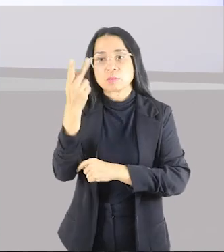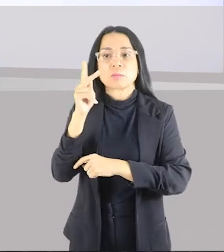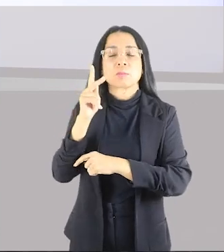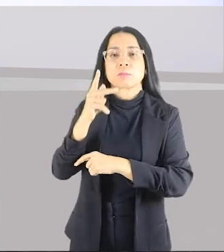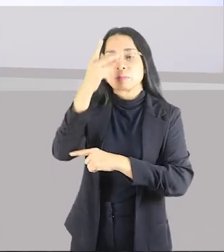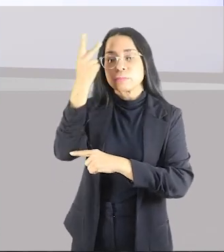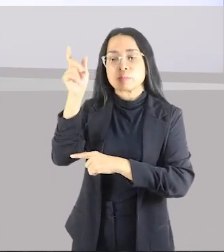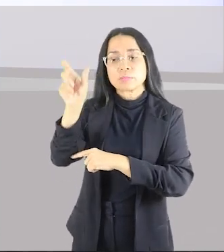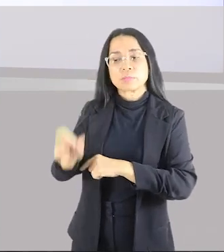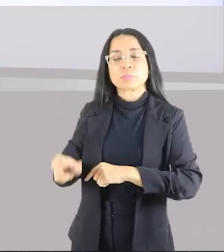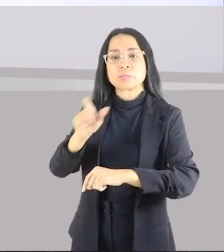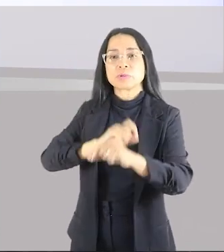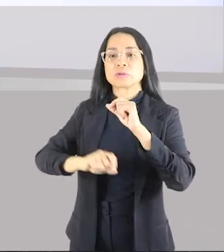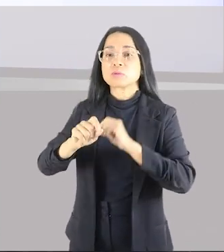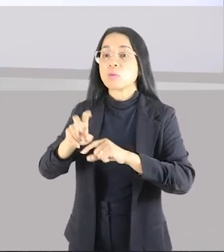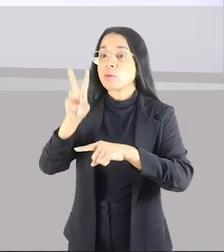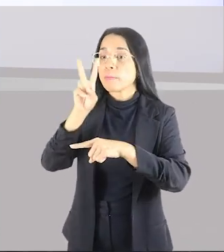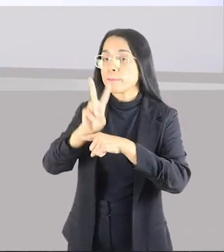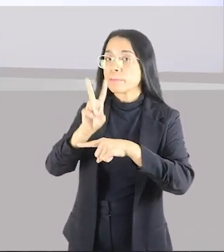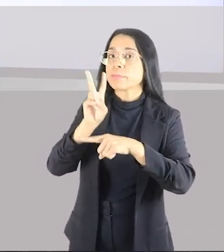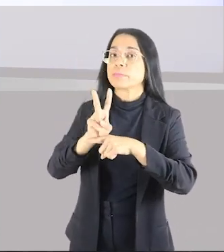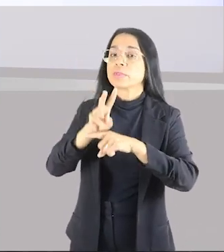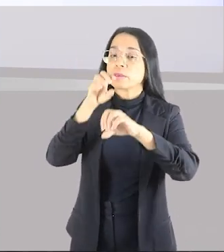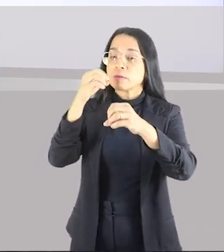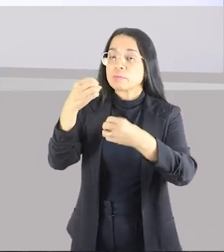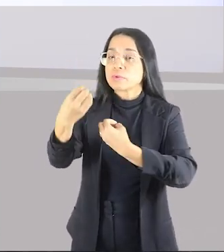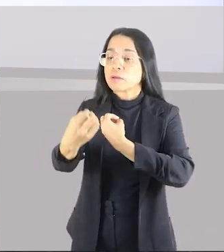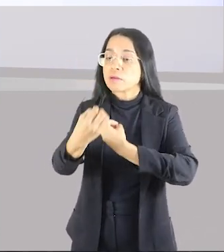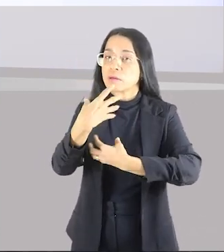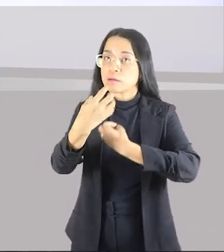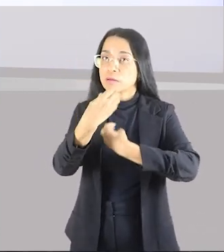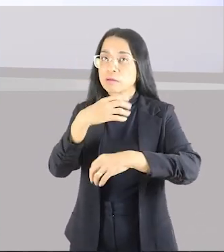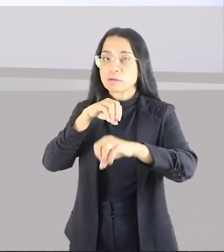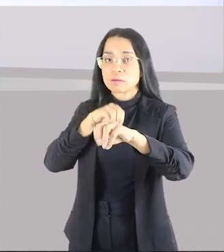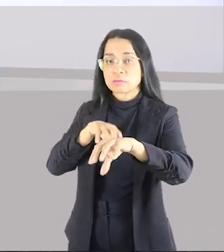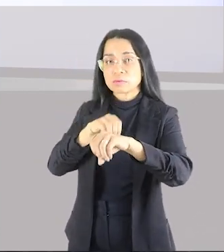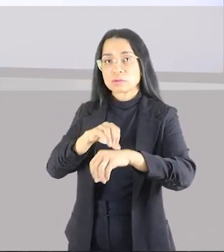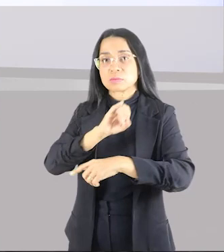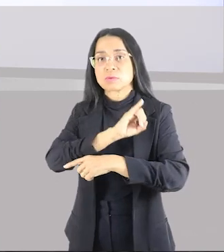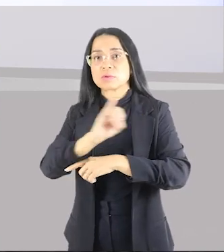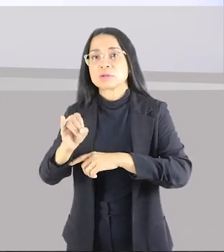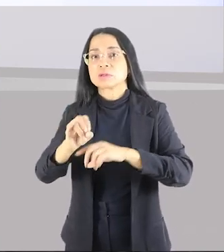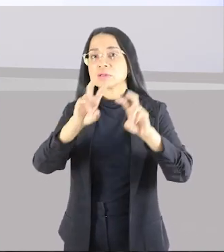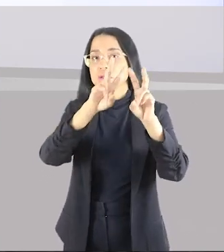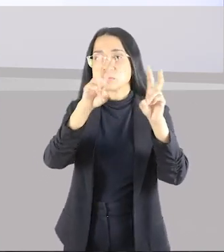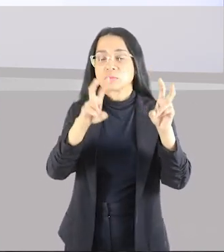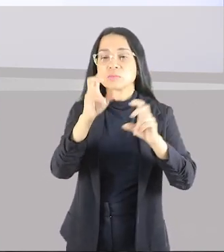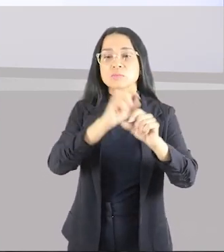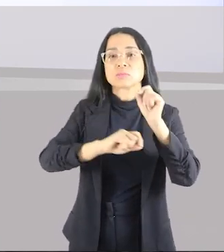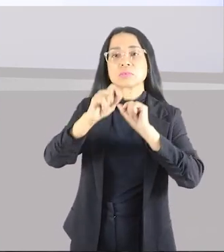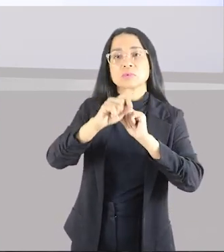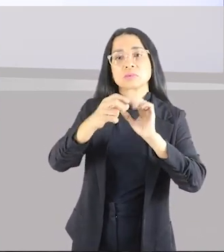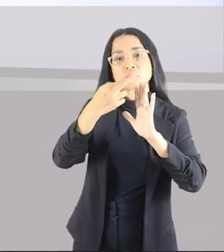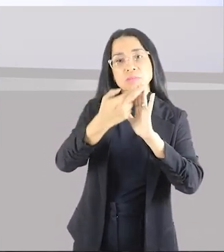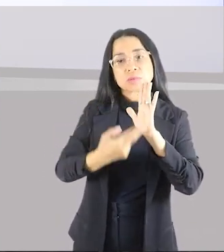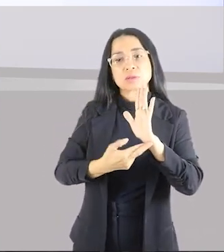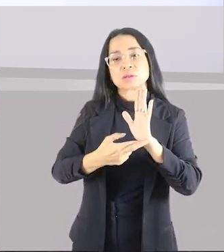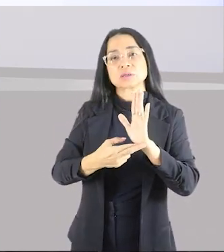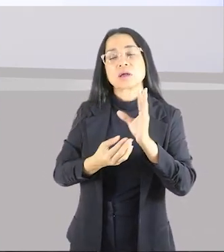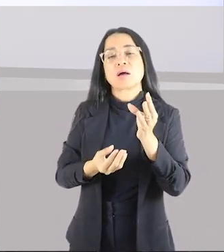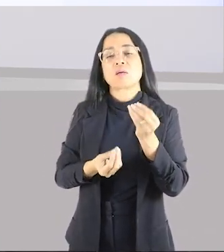e preserve ainda muito mais a educação. Se o tema de redação fosse como resgatar a cultura